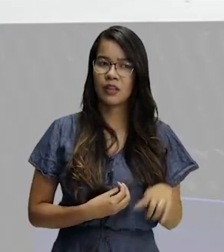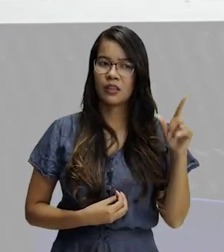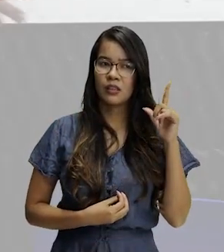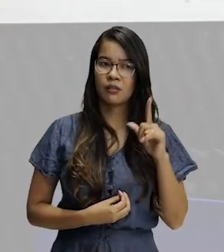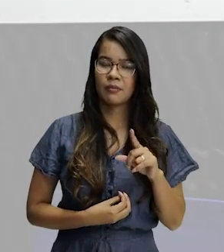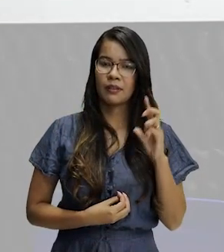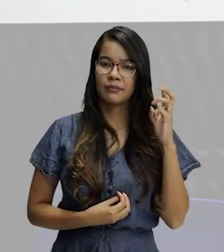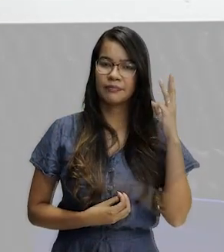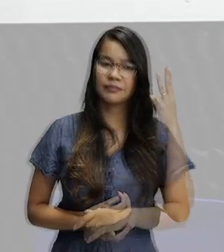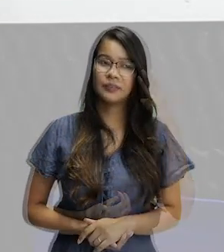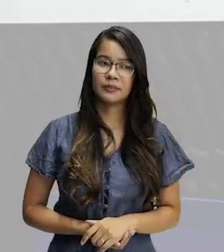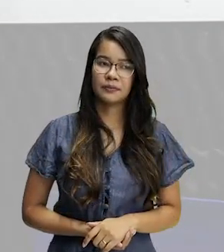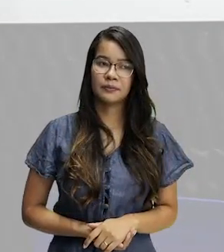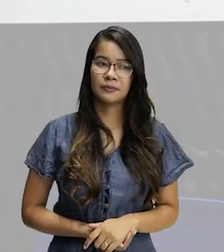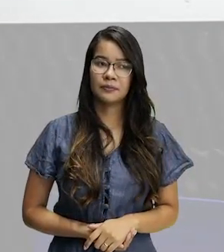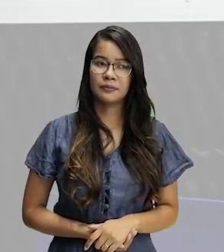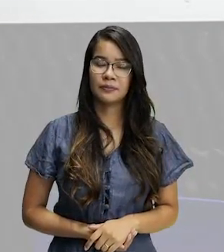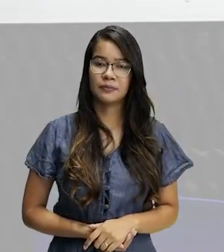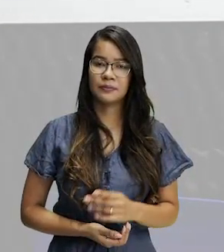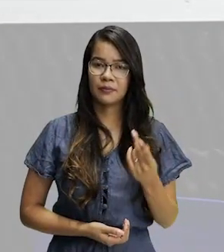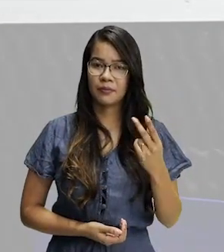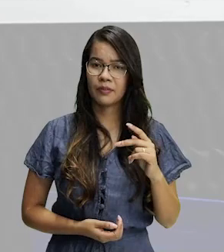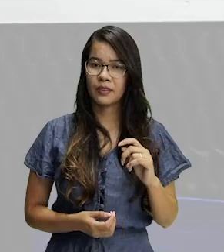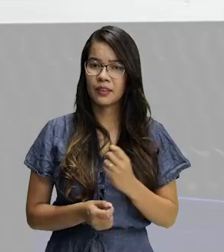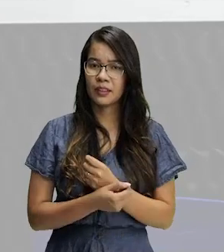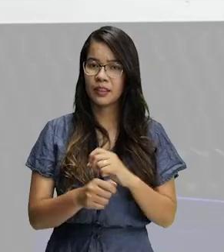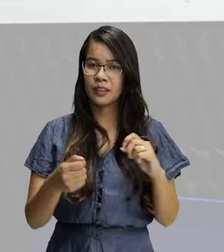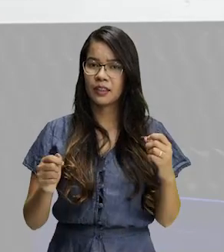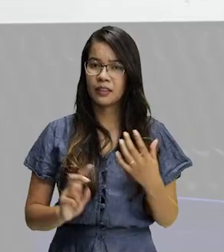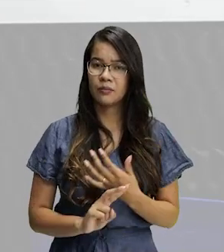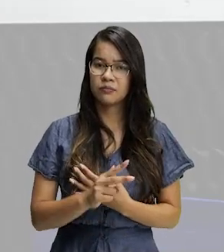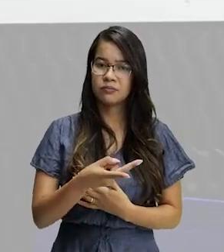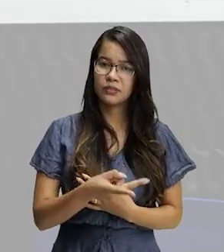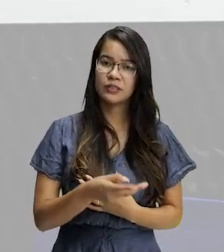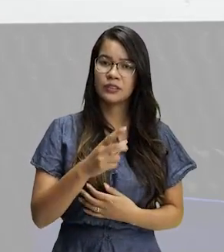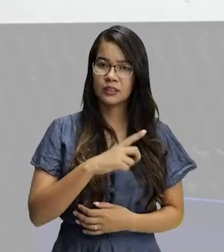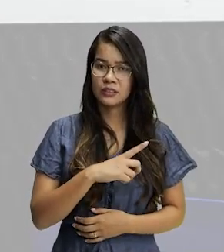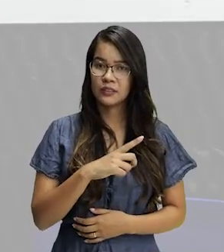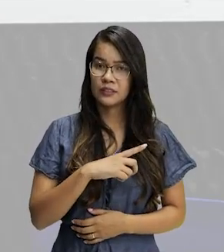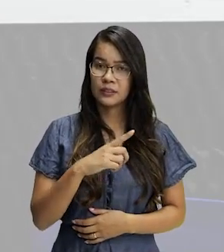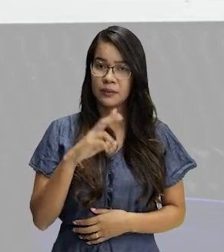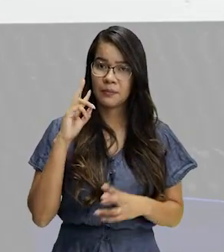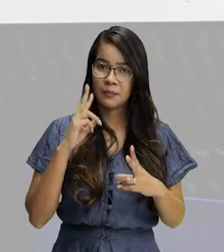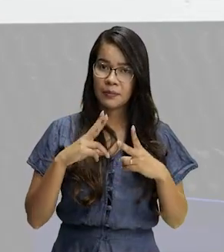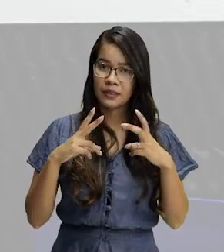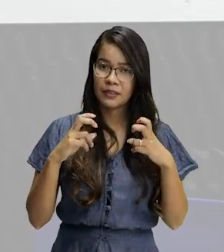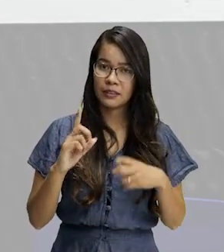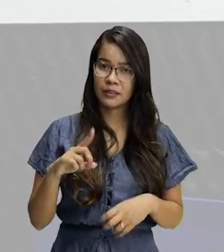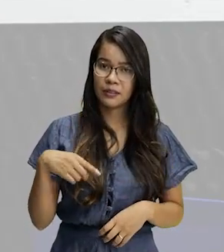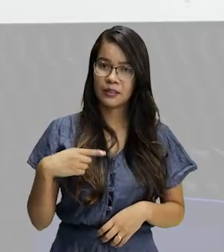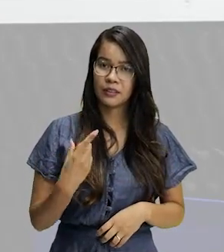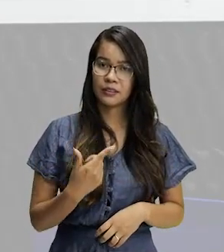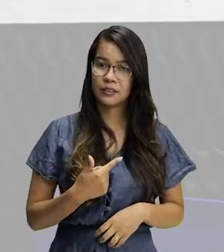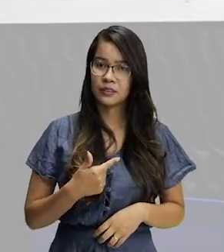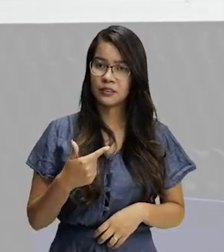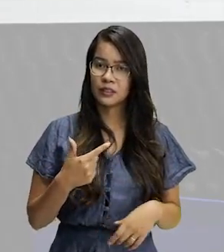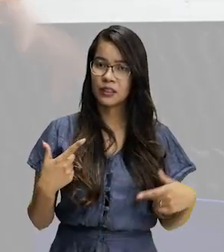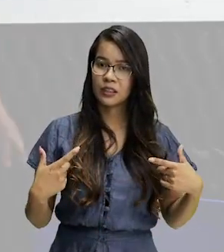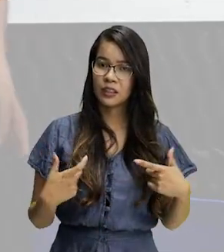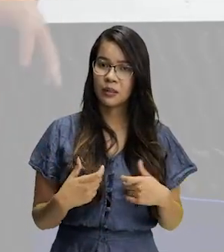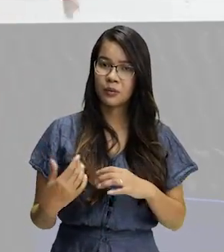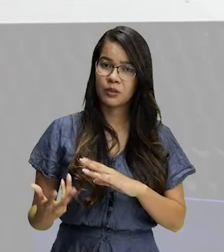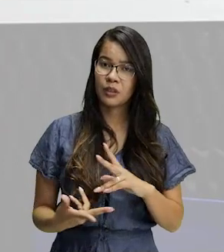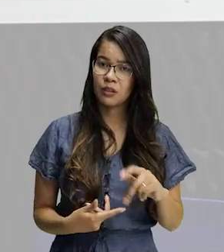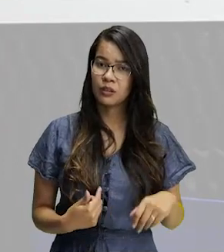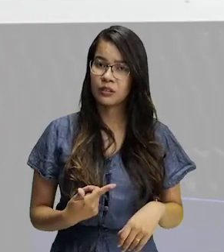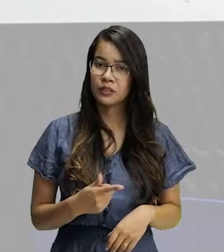Recuperaram memórias. E esse foi um dos grandes efeitos que se teve. Observe que depois da Segunda Guerra Mundial, nós teremos a criação da